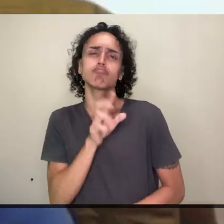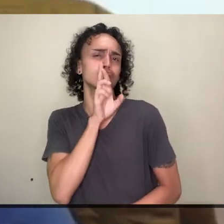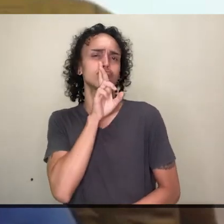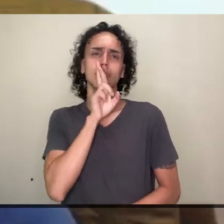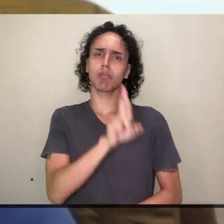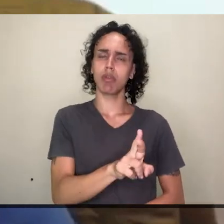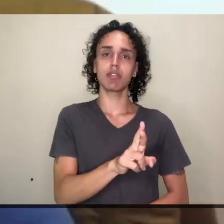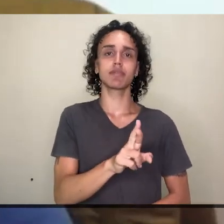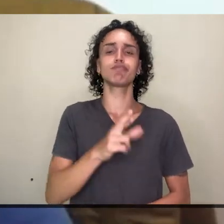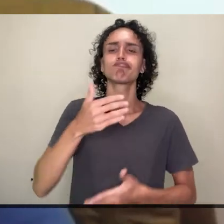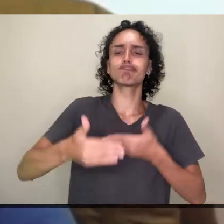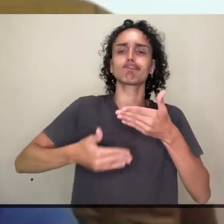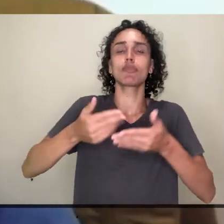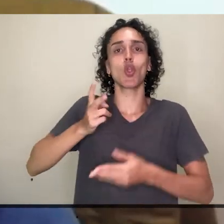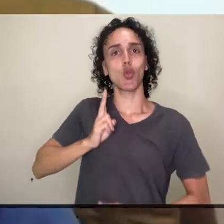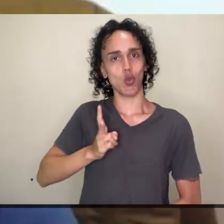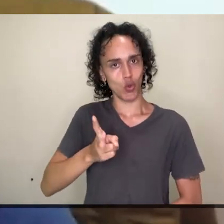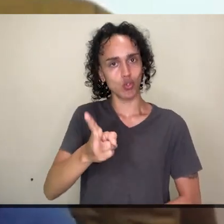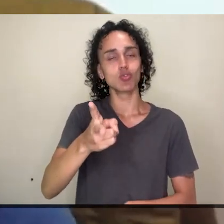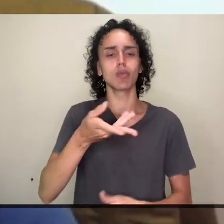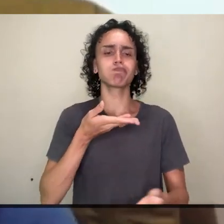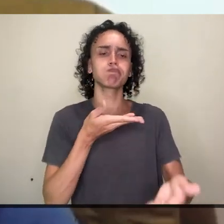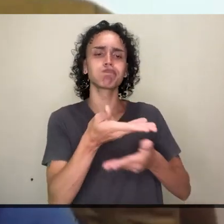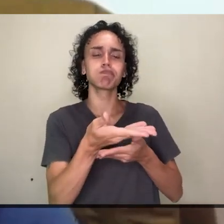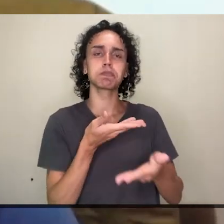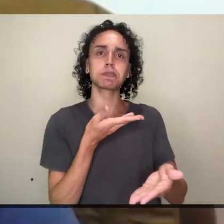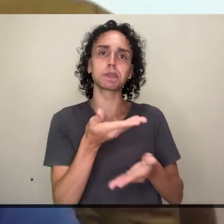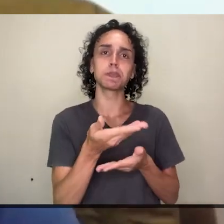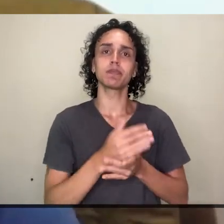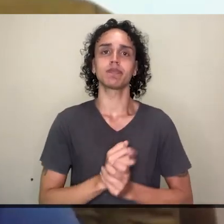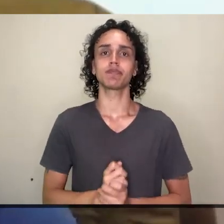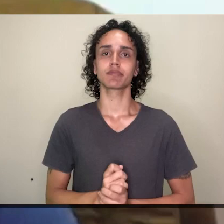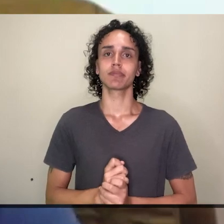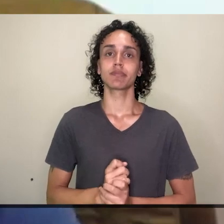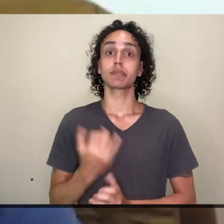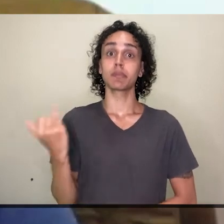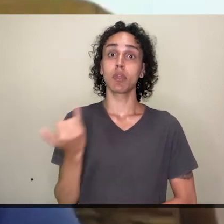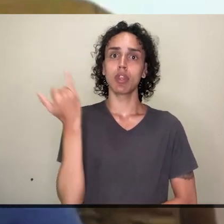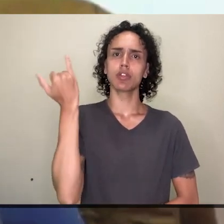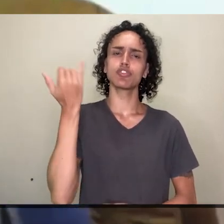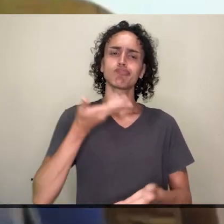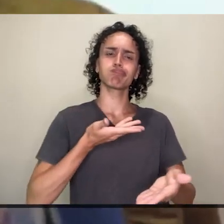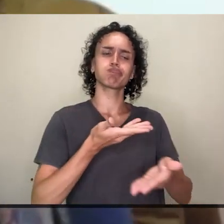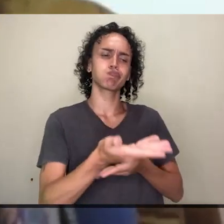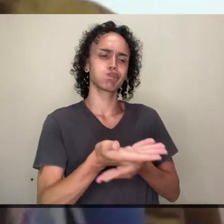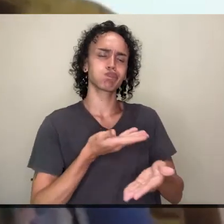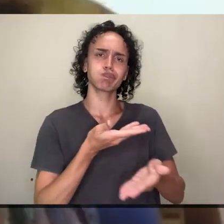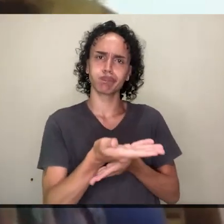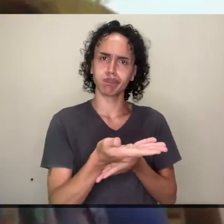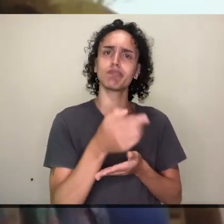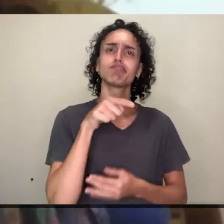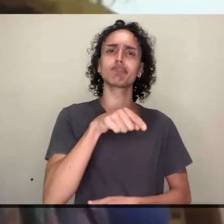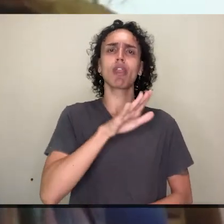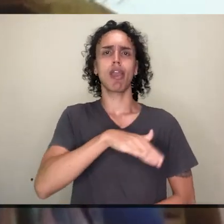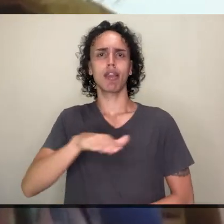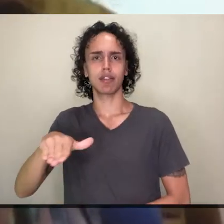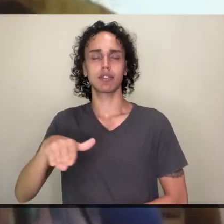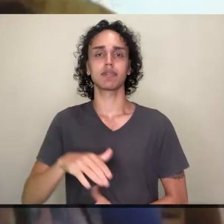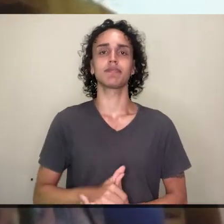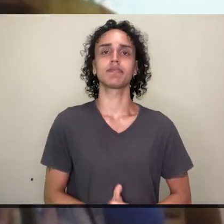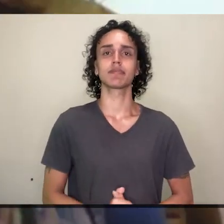a gente não souber, a gente diz que não sabe e continua conversando com a criança. Então, a gente precisa abrir um espaço